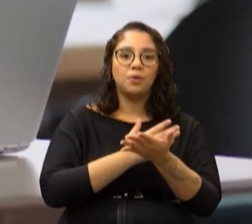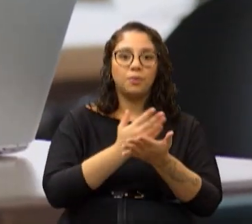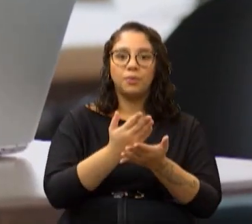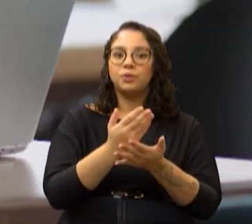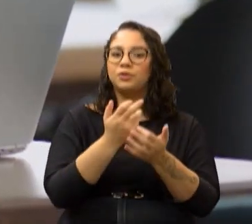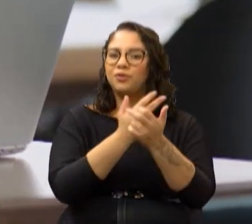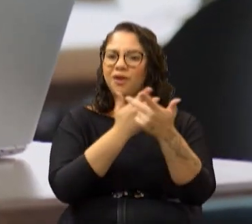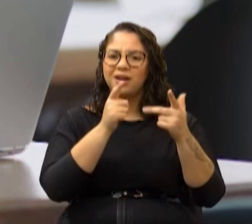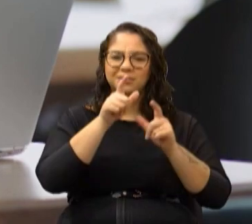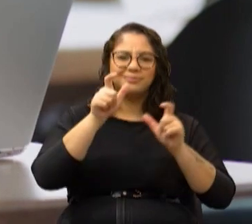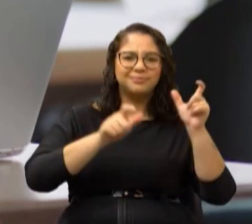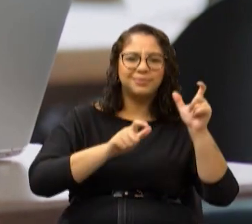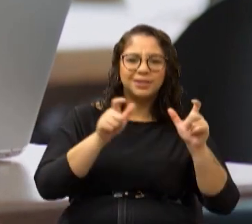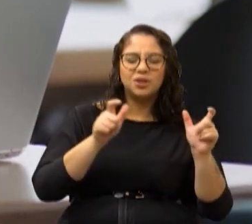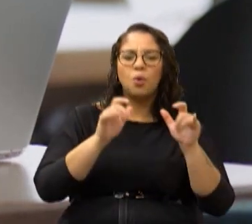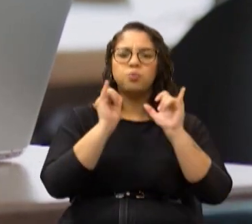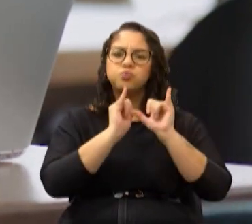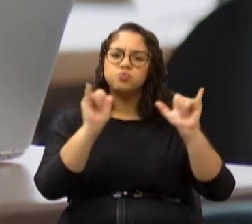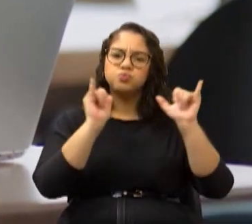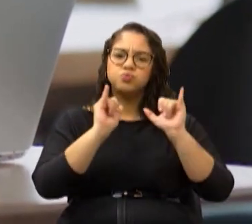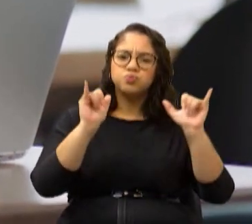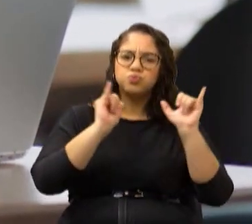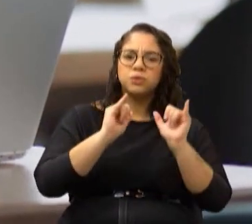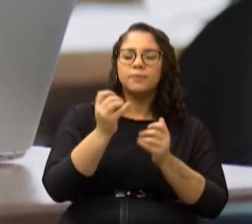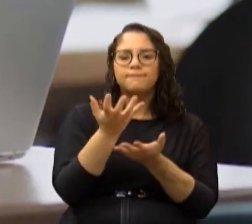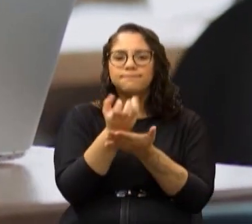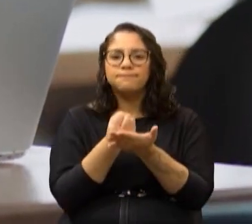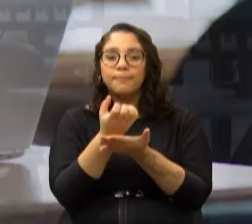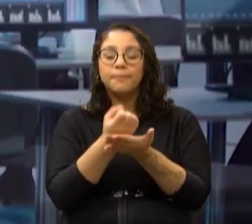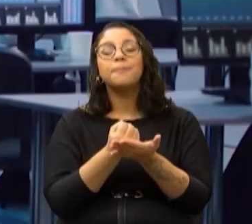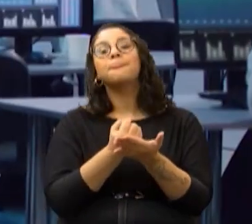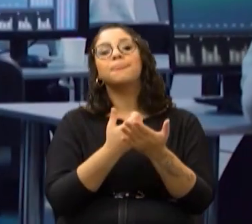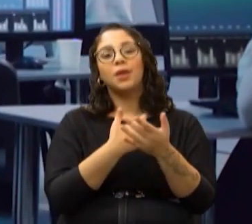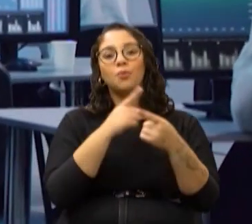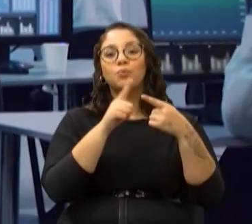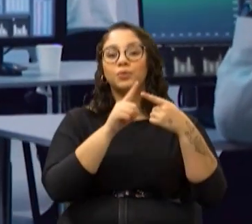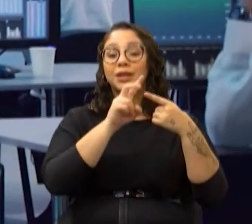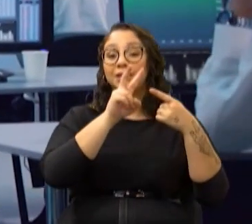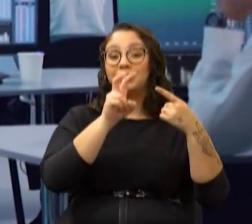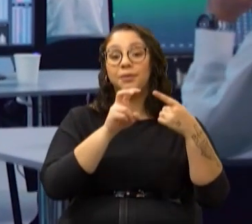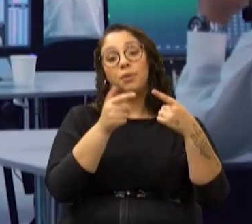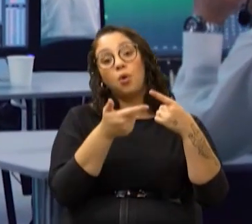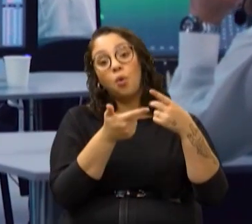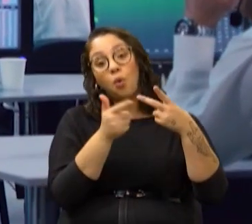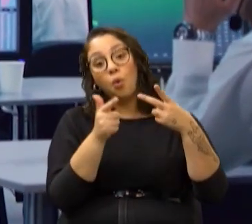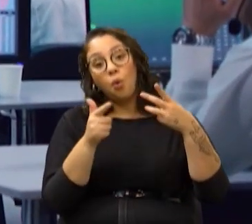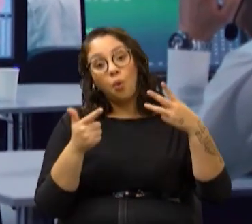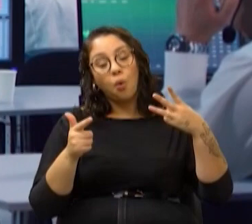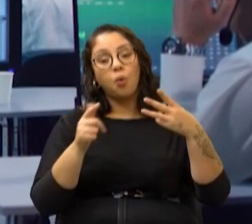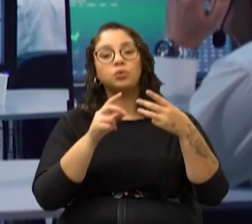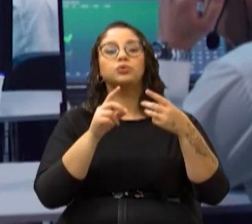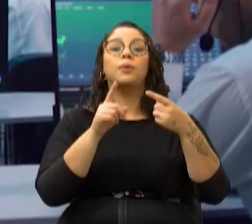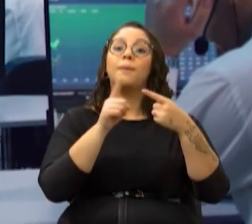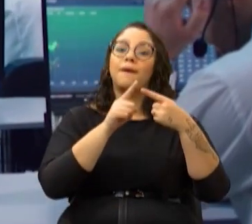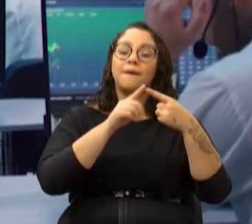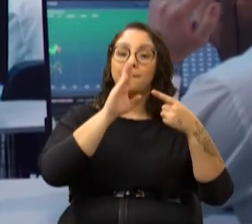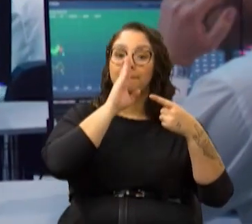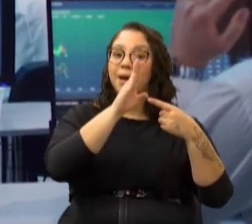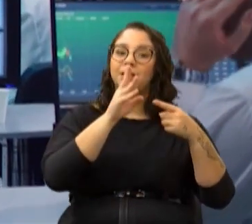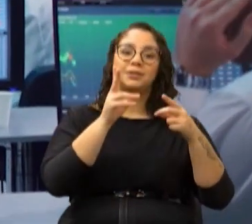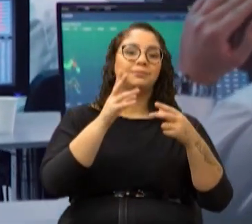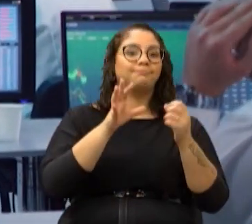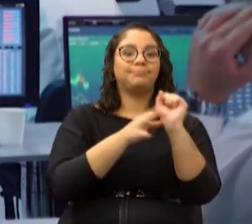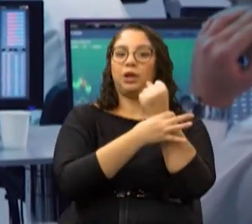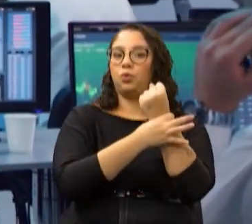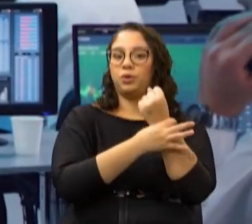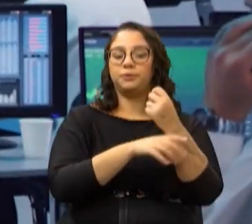uma pandemia, entrou muitos influencers falando sobre a possibilidade de alavancar ganhos e começou a se falar mais sobre outros produtos. A poupança